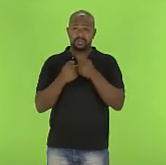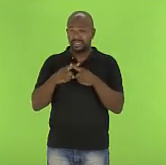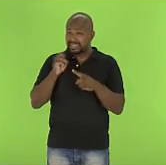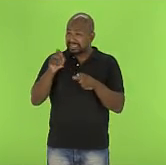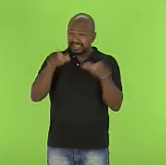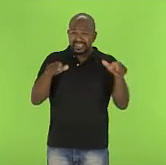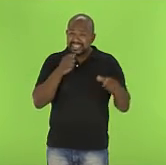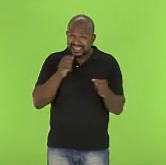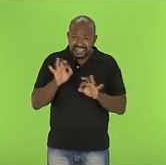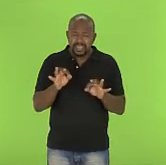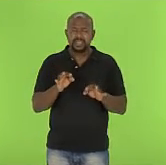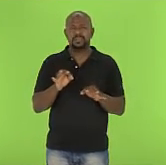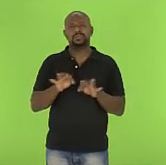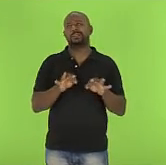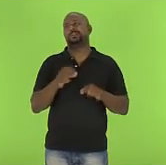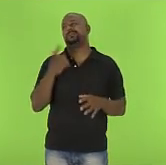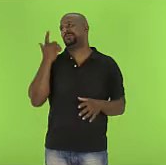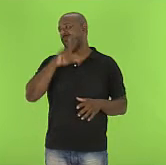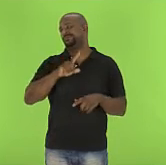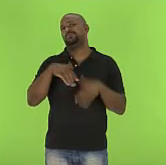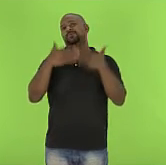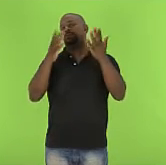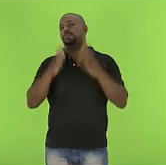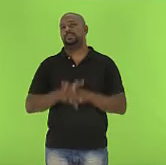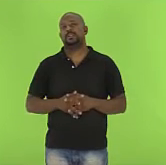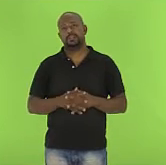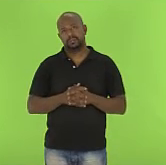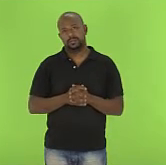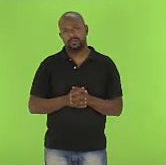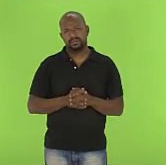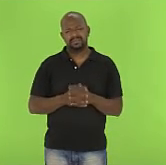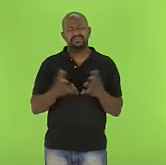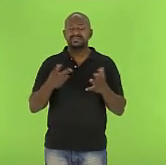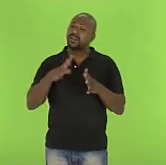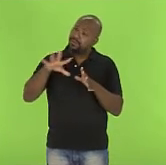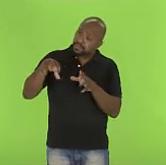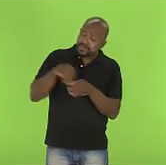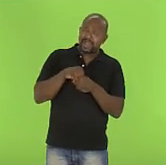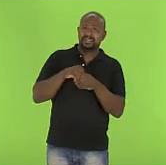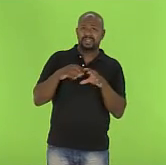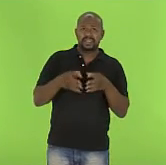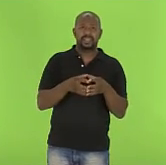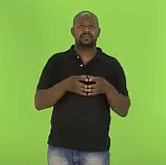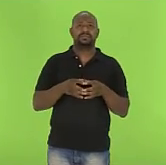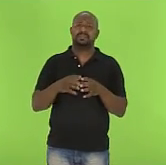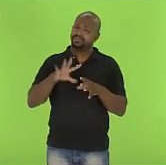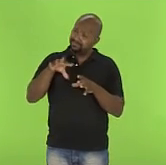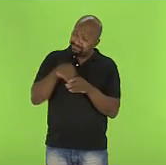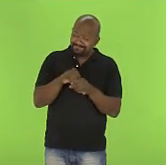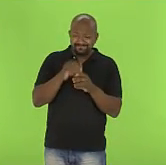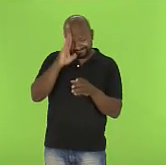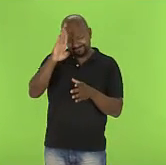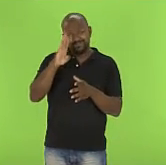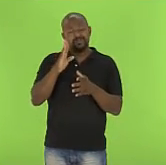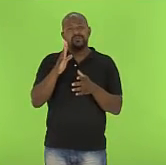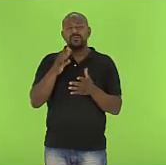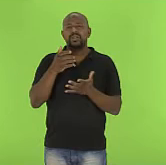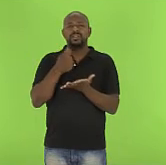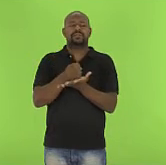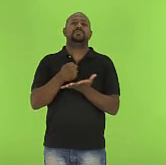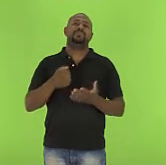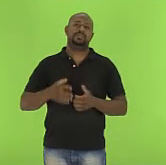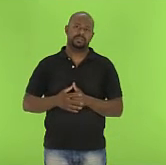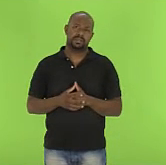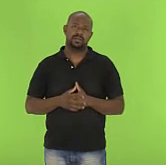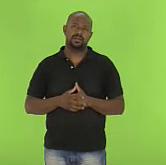apoiadores, porque sem eles, o nosso projeto não teria acontecido. São parte da equipe, são parte